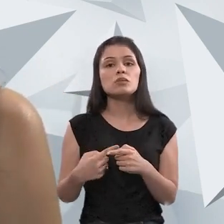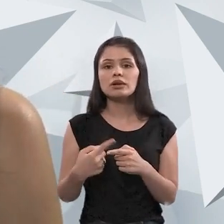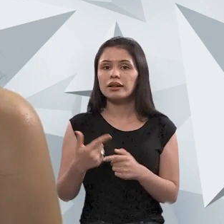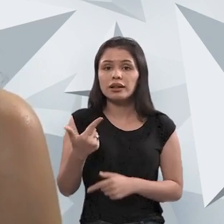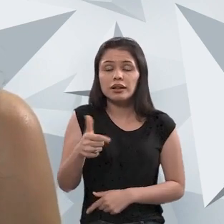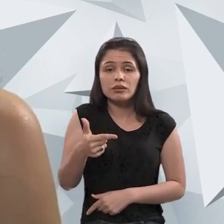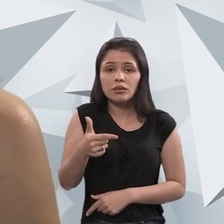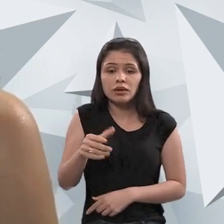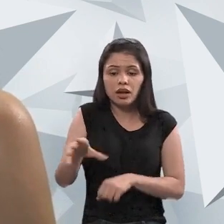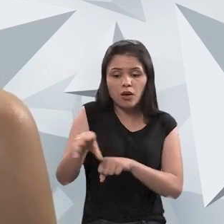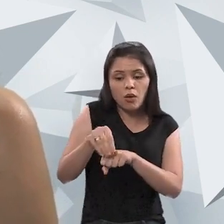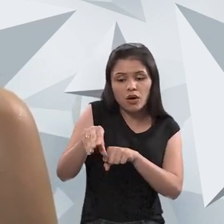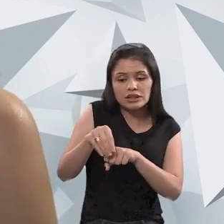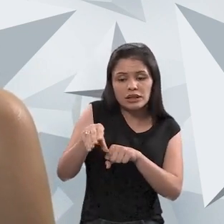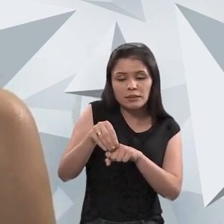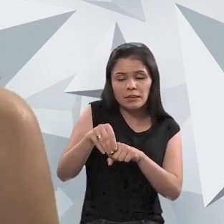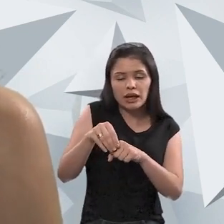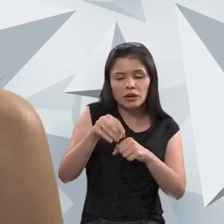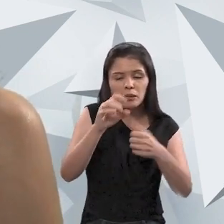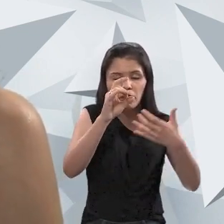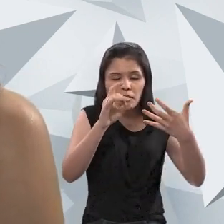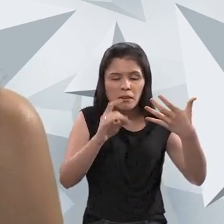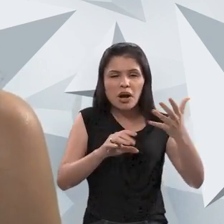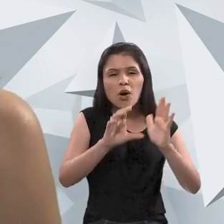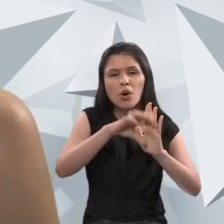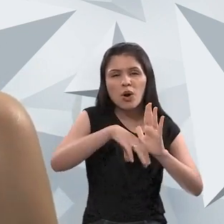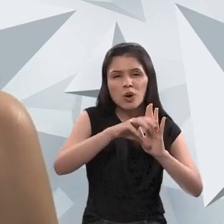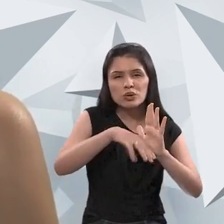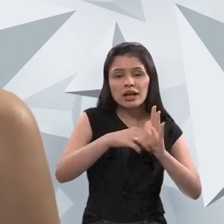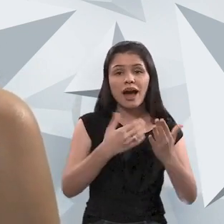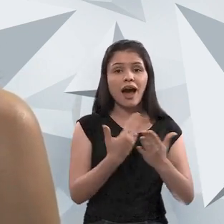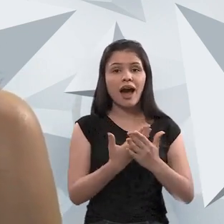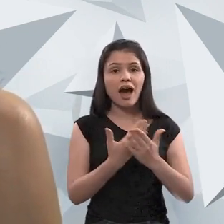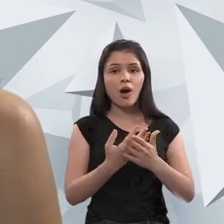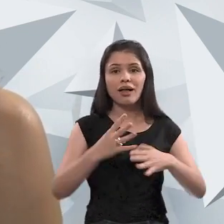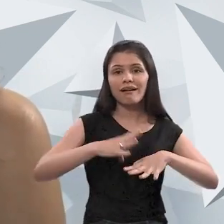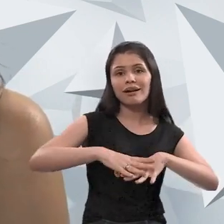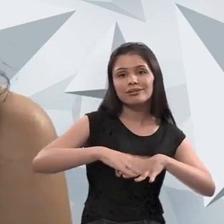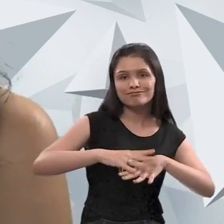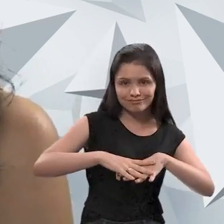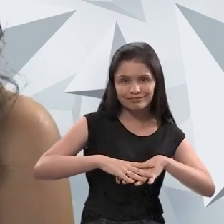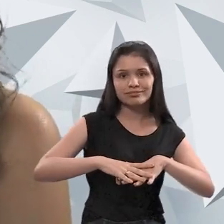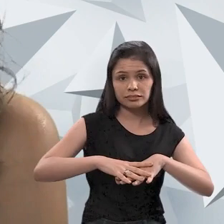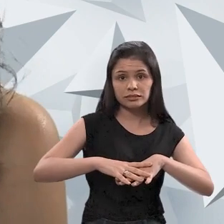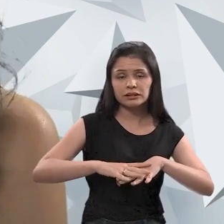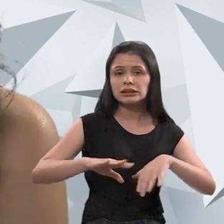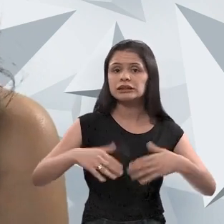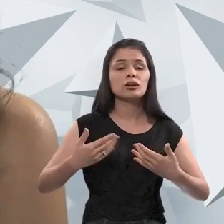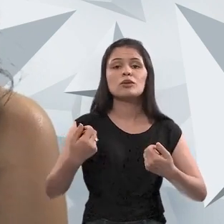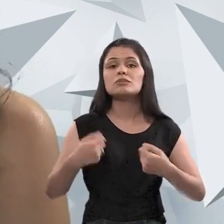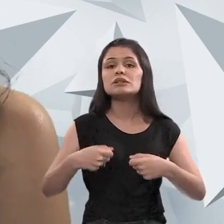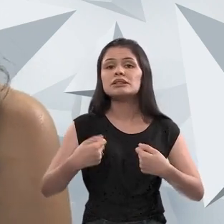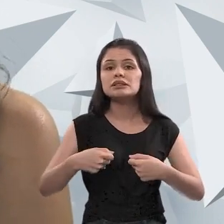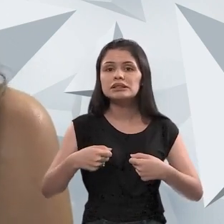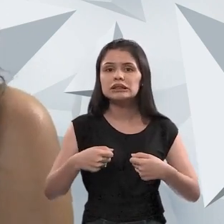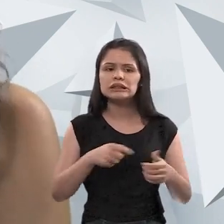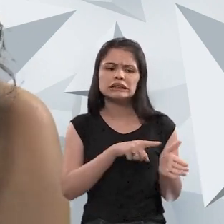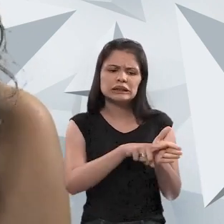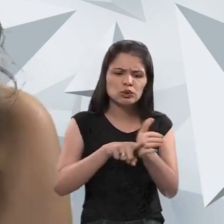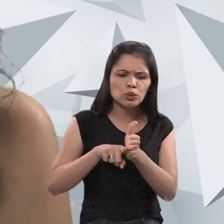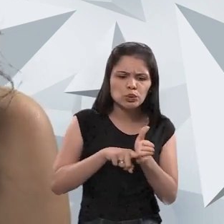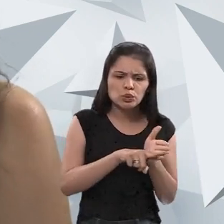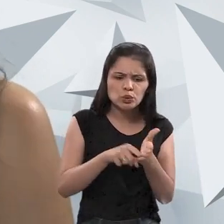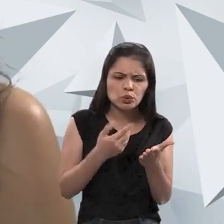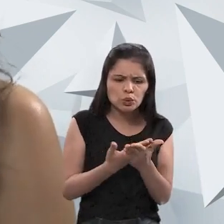daqueles aspectos que são abordados numa aula da área de exatas, e então ele tem que correr atrás do conhecimento na